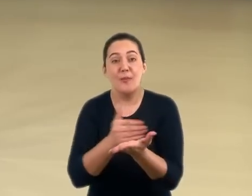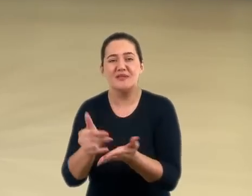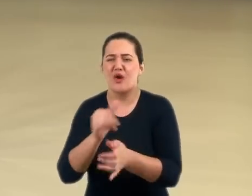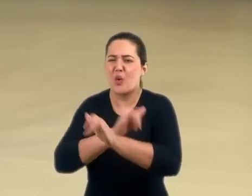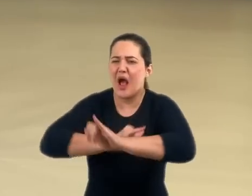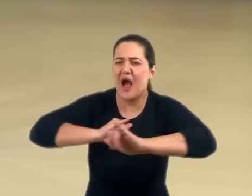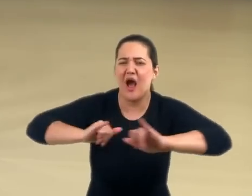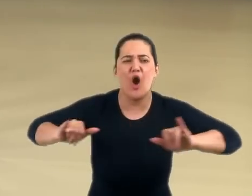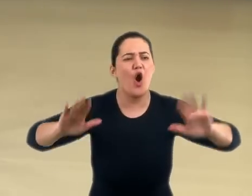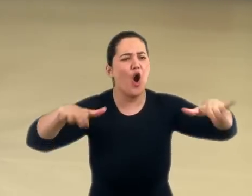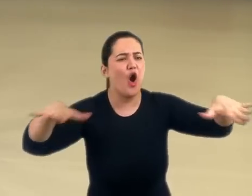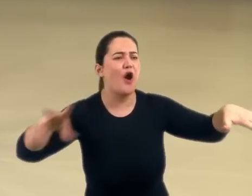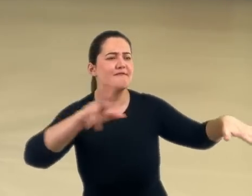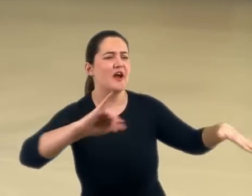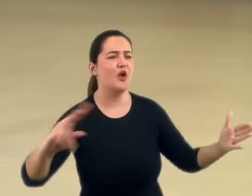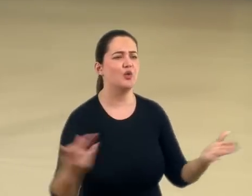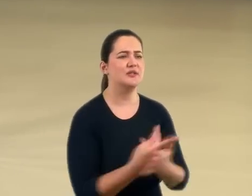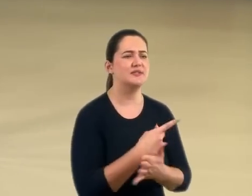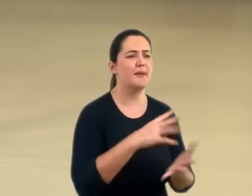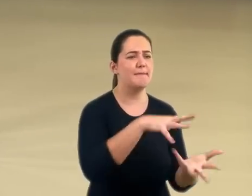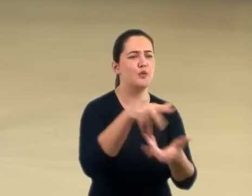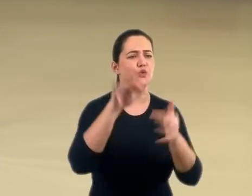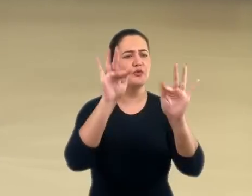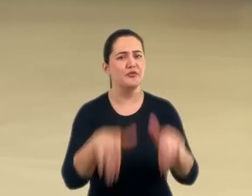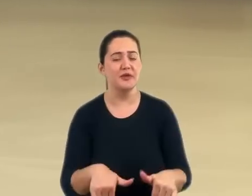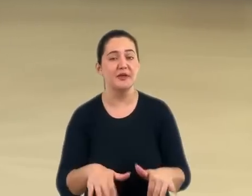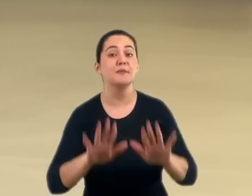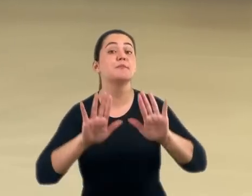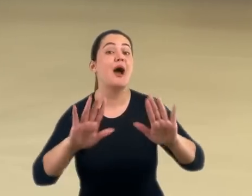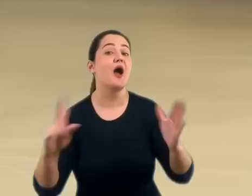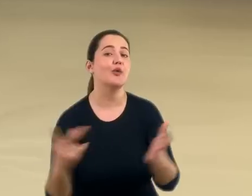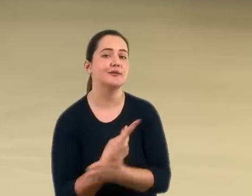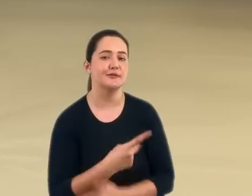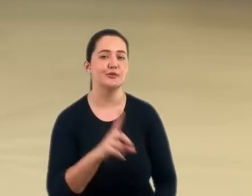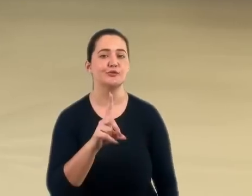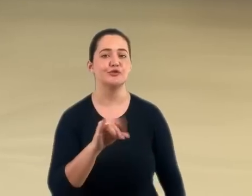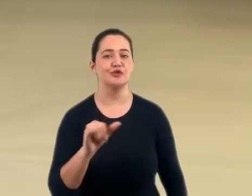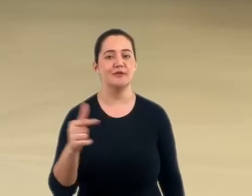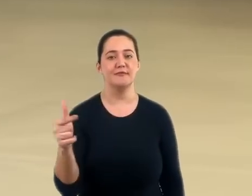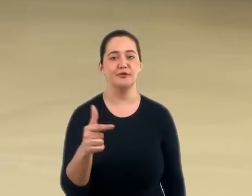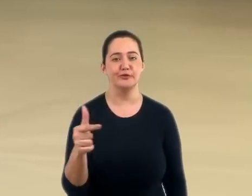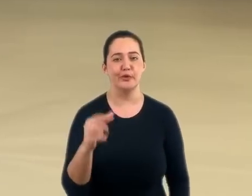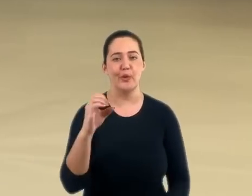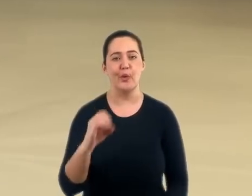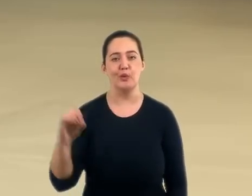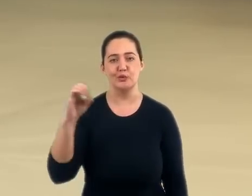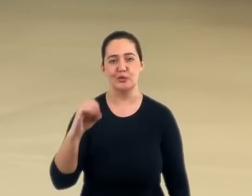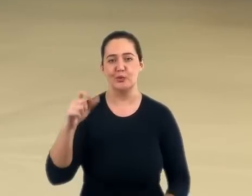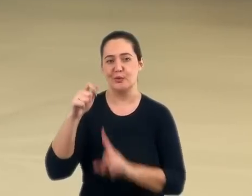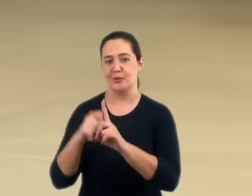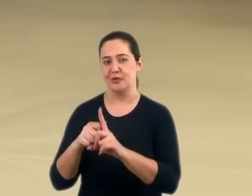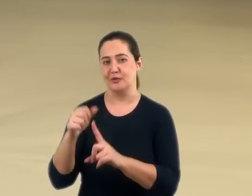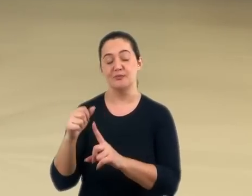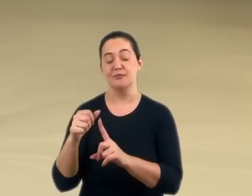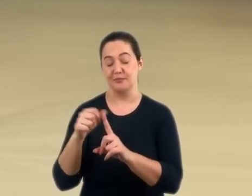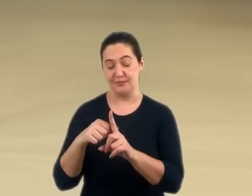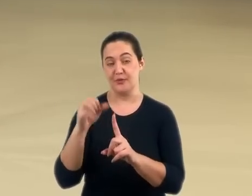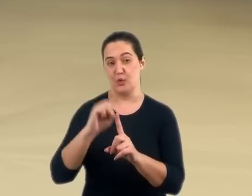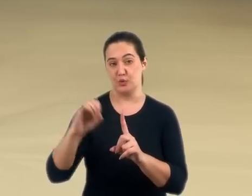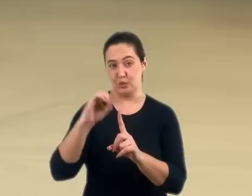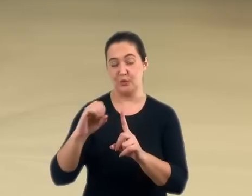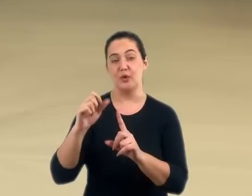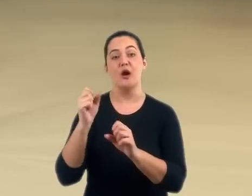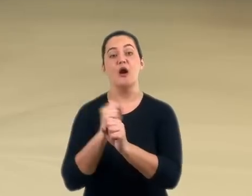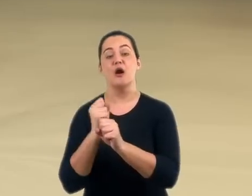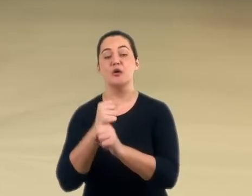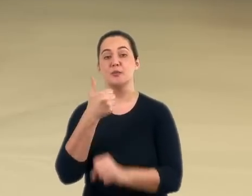estava acontecendo. Mas, quando amanheceu o dia 22 de outubro de 1844, a esperança daqueles crentes,